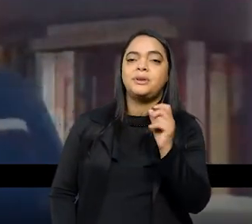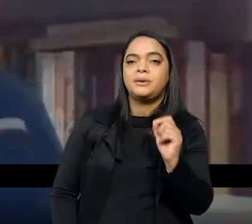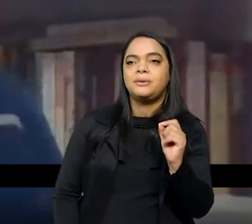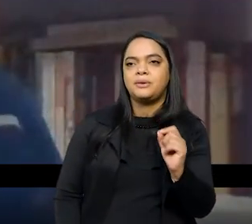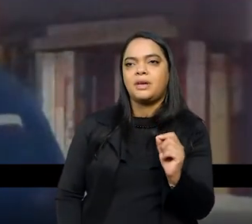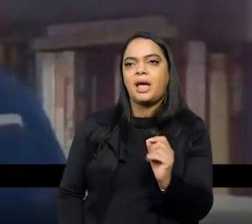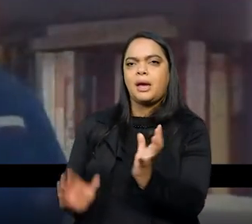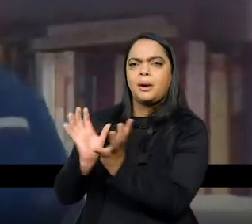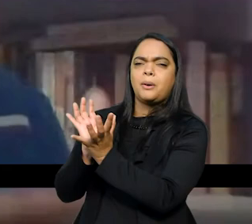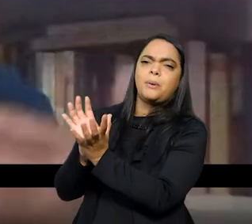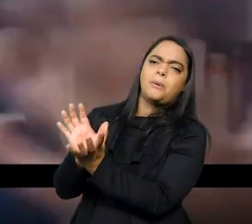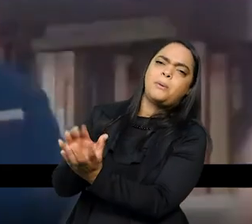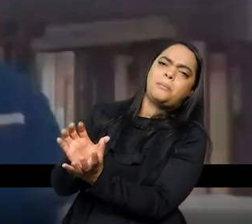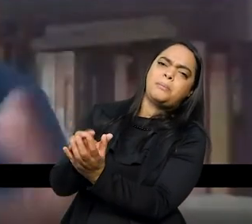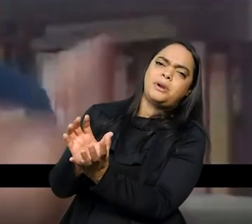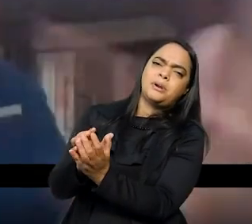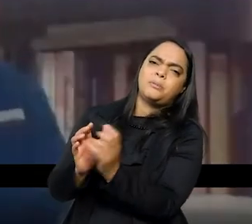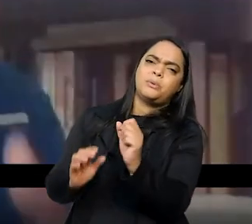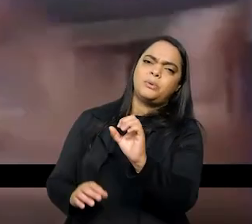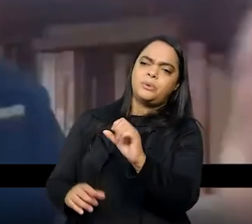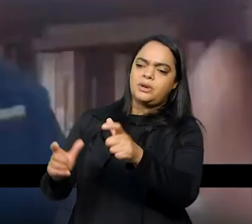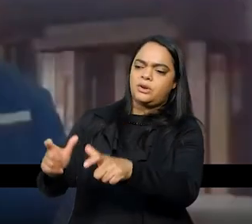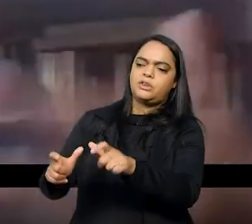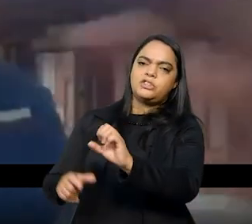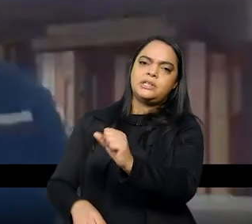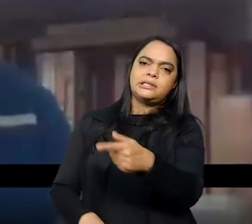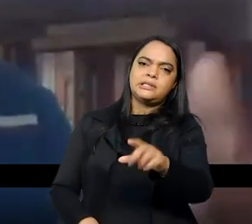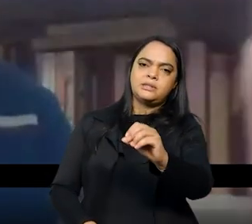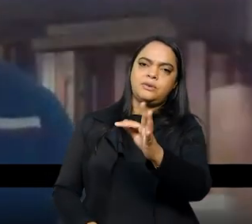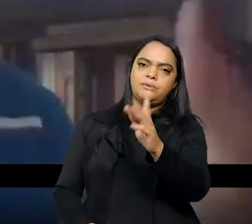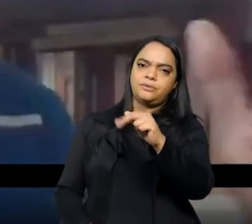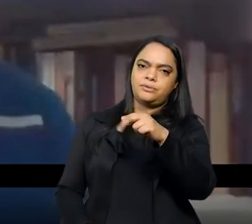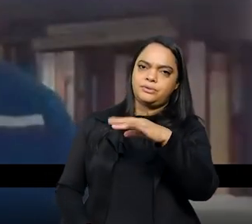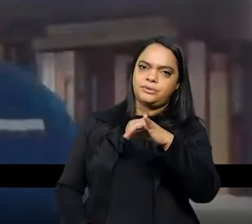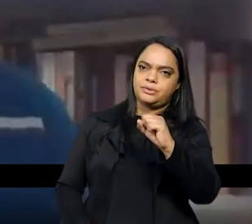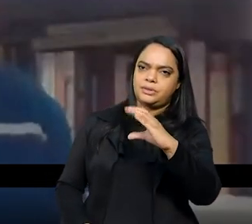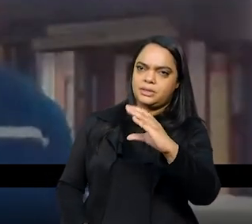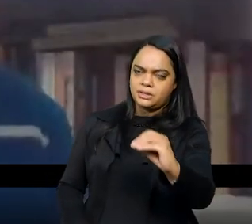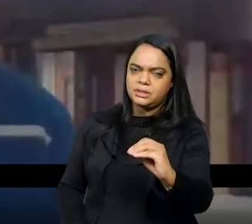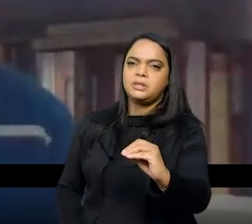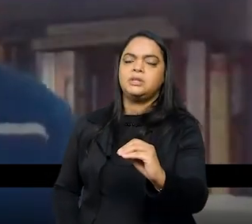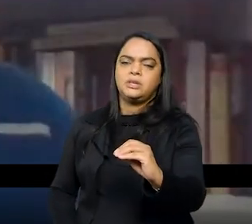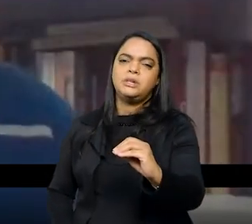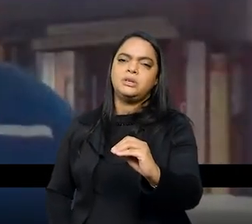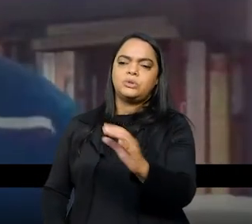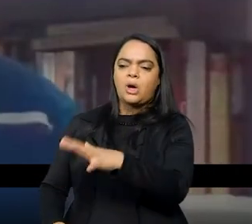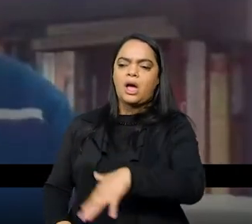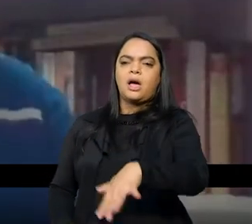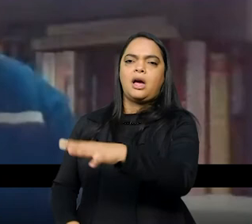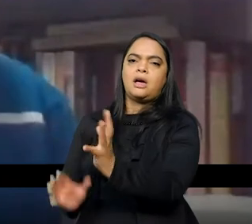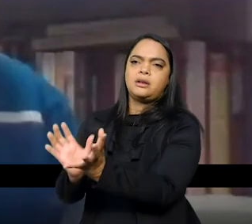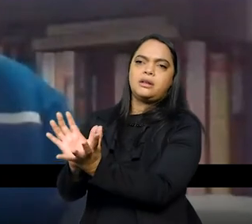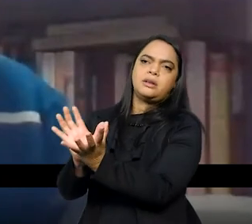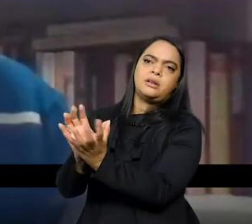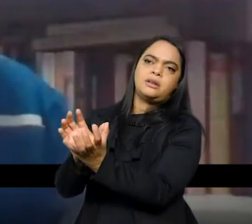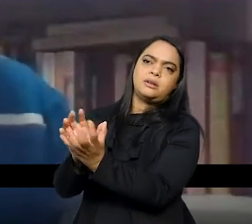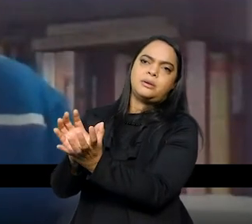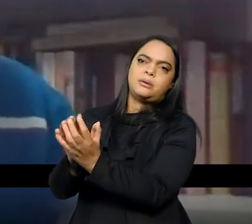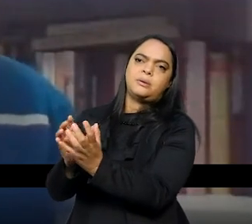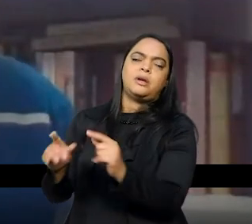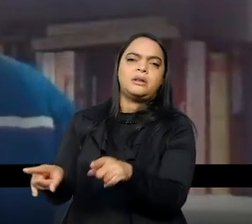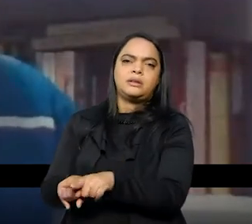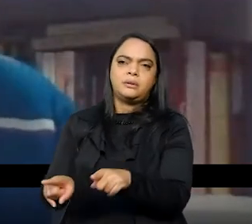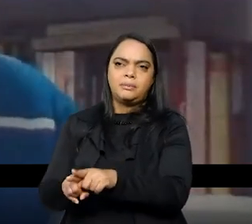ficava na comarca do São Francisco, que está na Bahia, Pilão Arcado, etc. Aquela área de Pernambuco também. Tem uns documentos